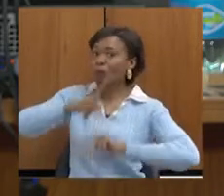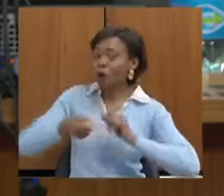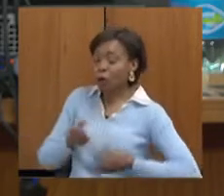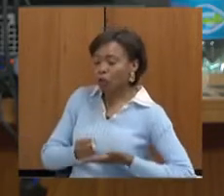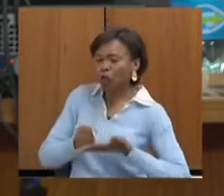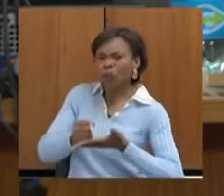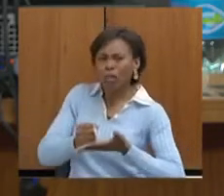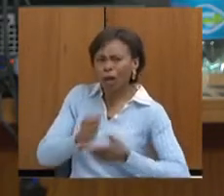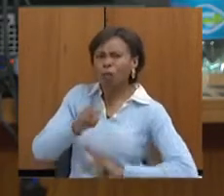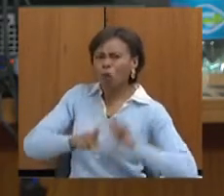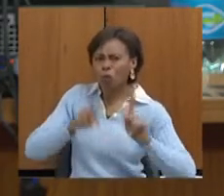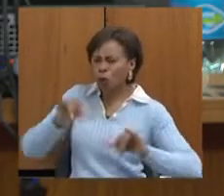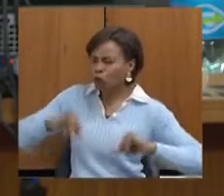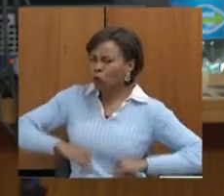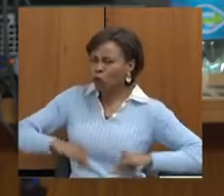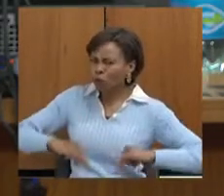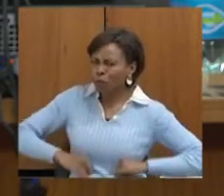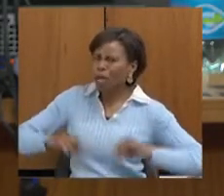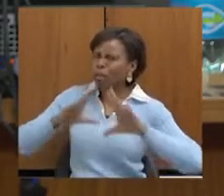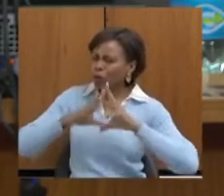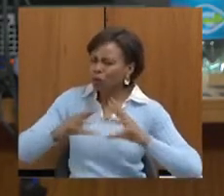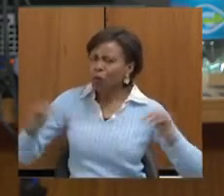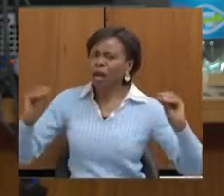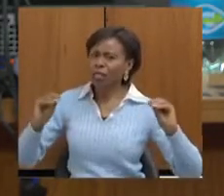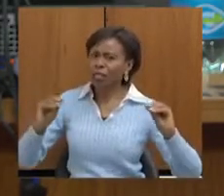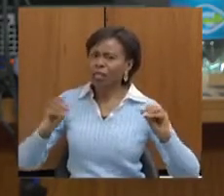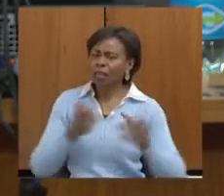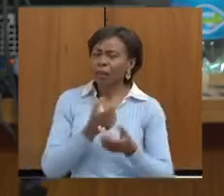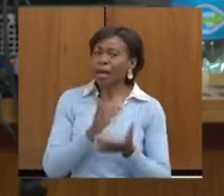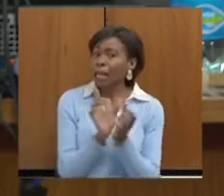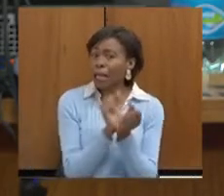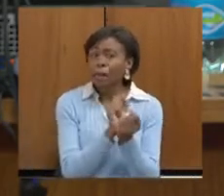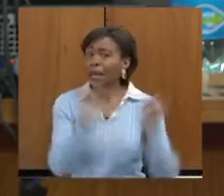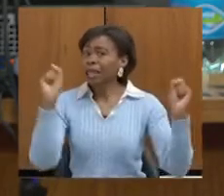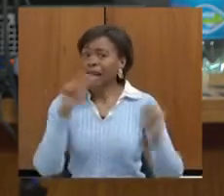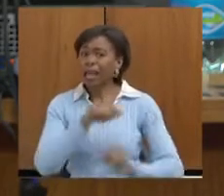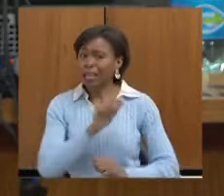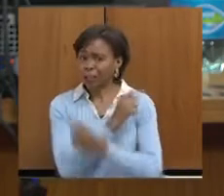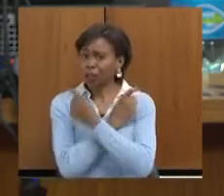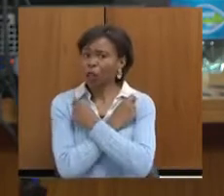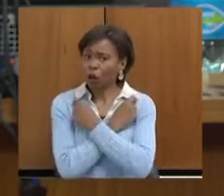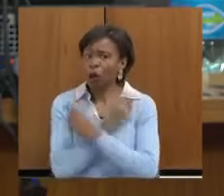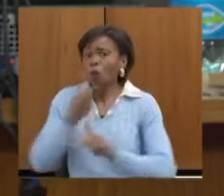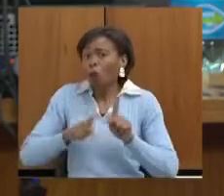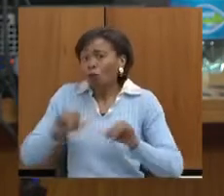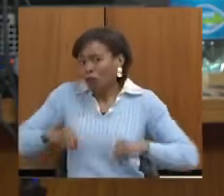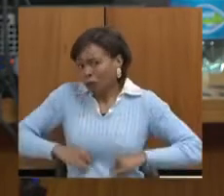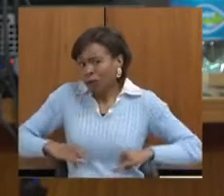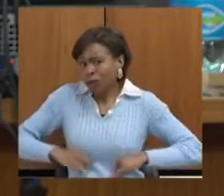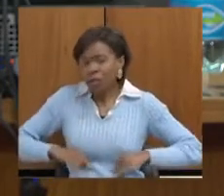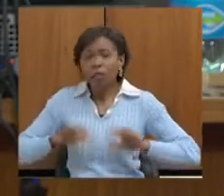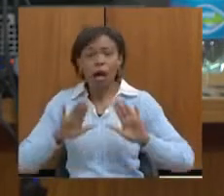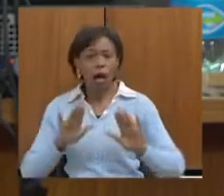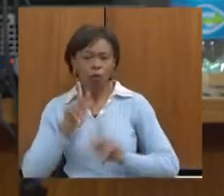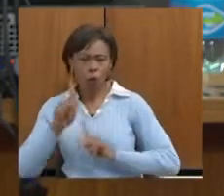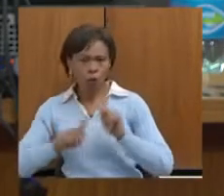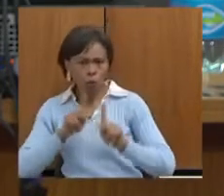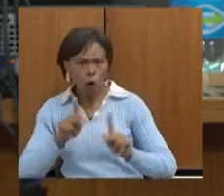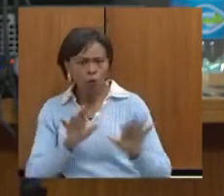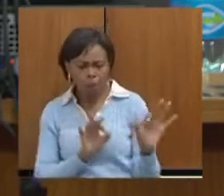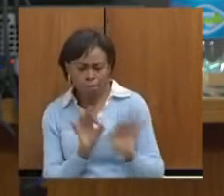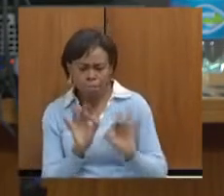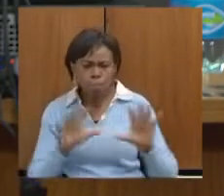sofrimento tirar ele da mão de Faraó que o povo ali estava sofrendo muito e quando o povo se organiza